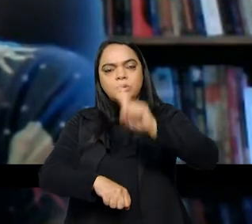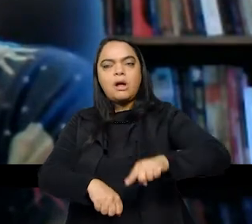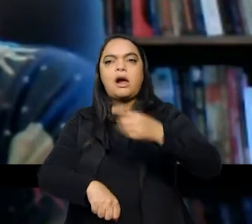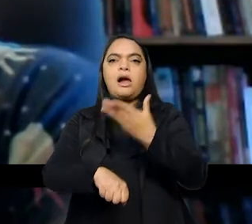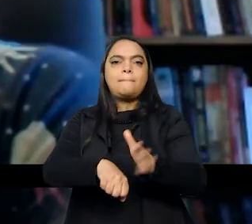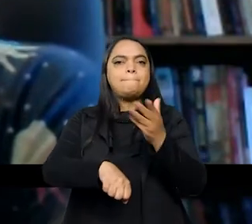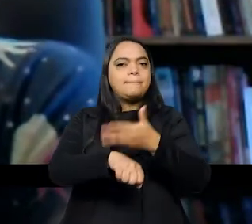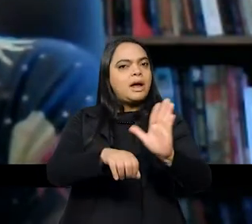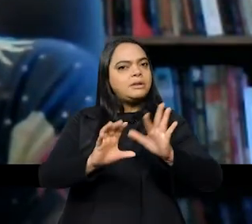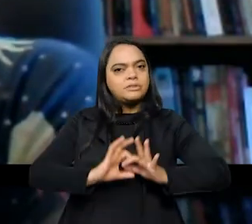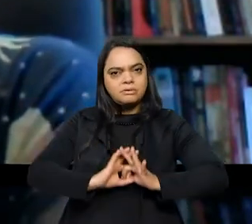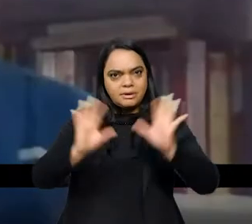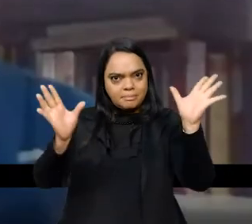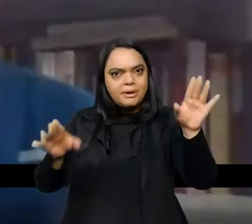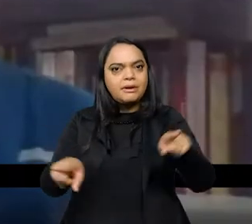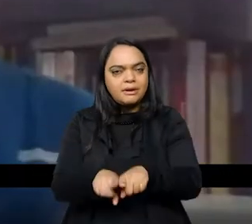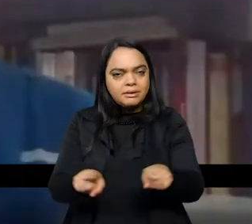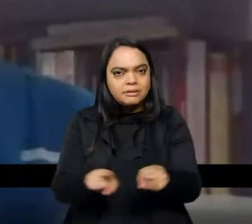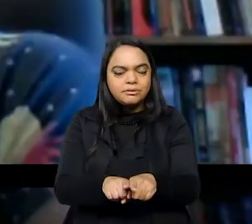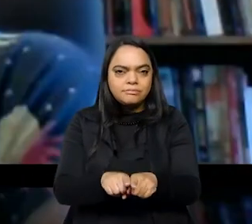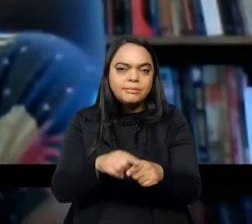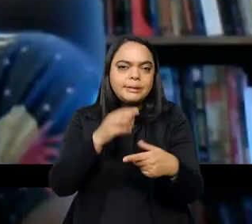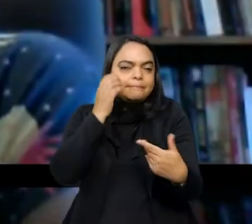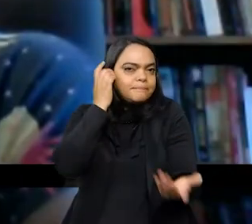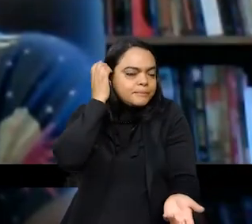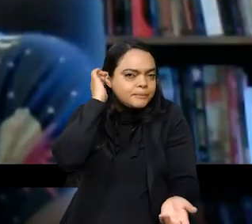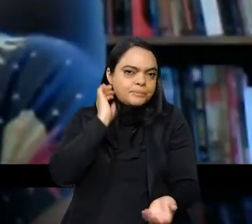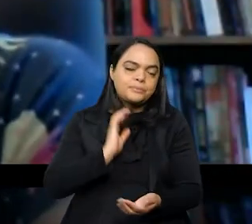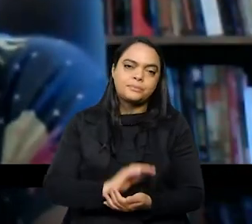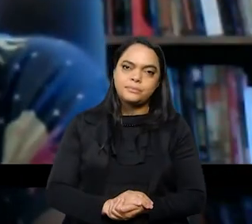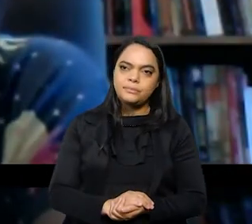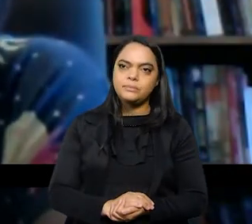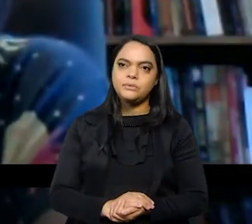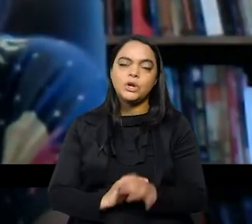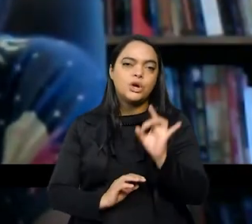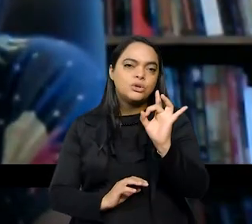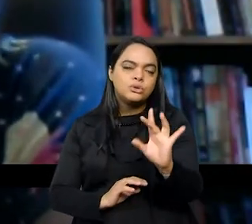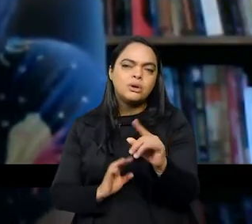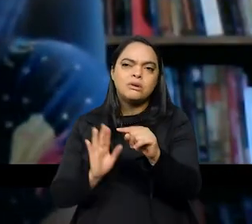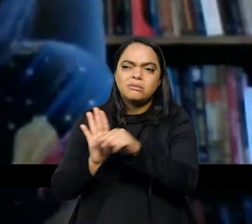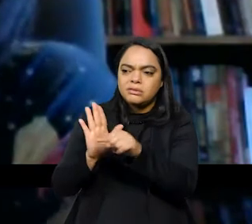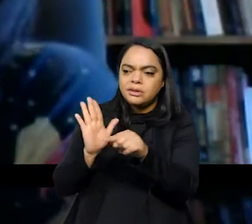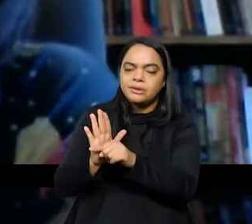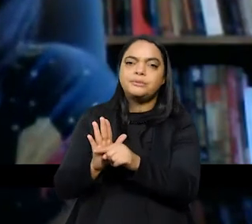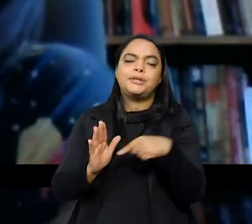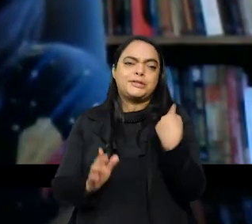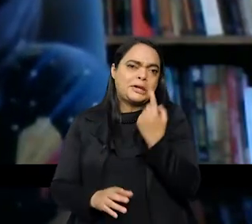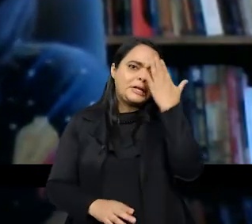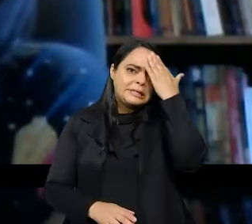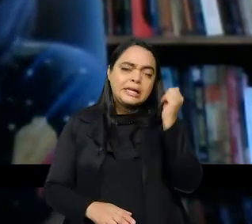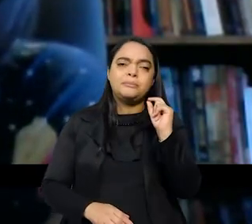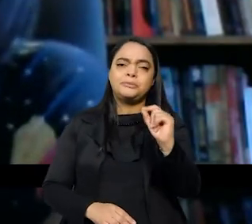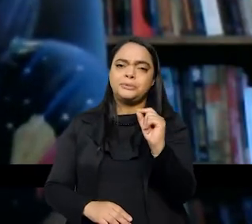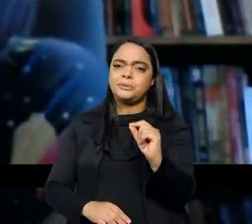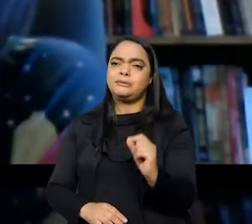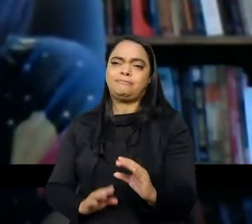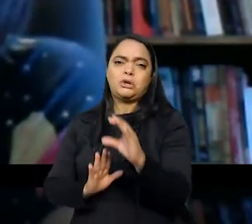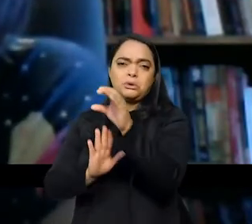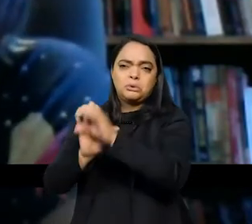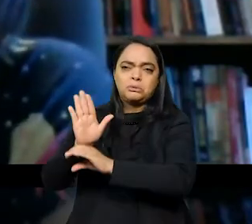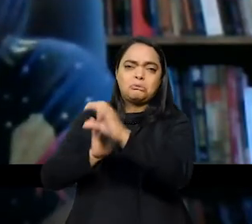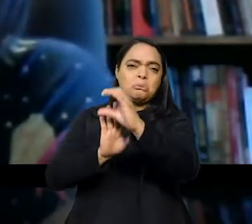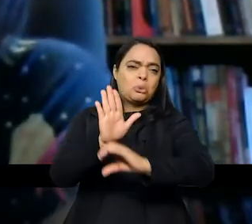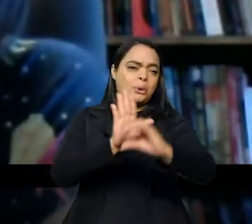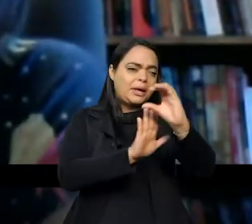também, né? E junto Exato. Com esse negacionismo, a gente sabe que o currículo da maior parte